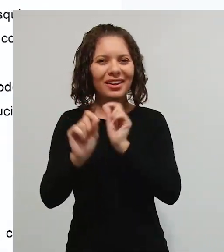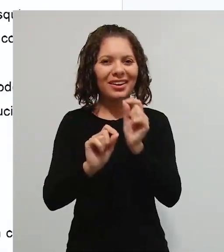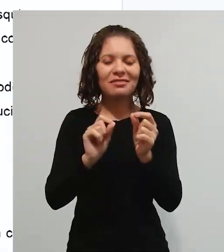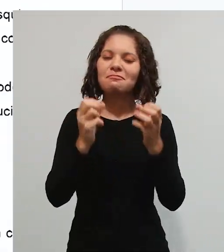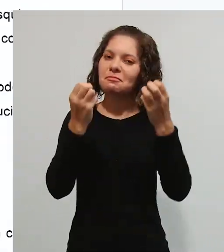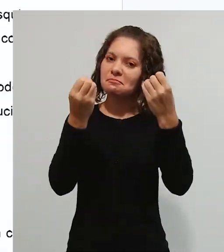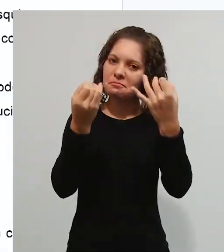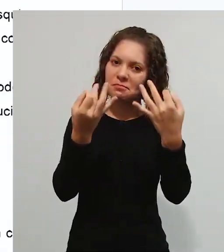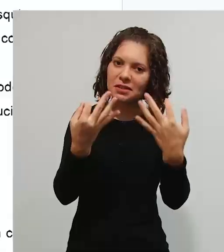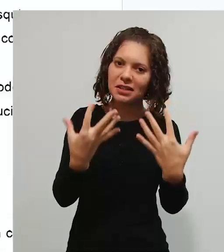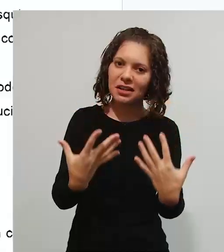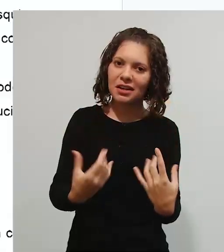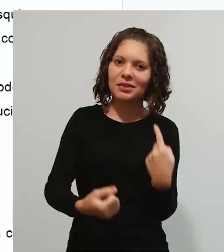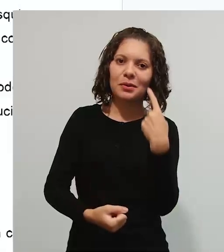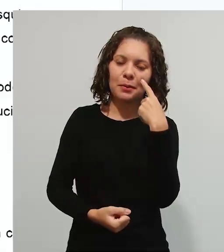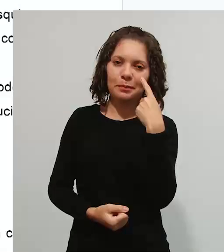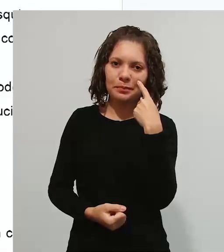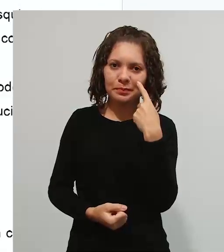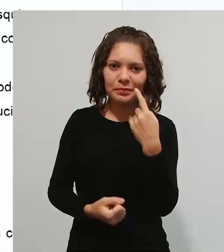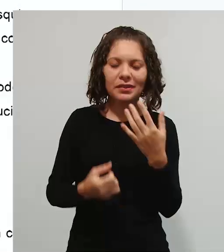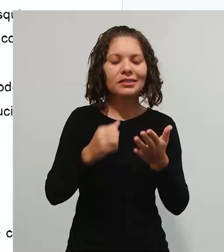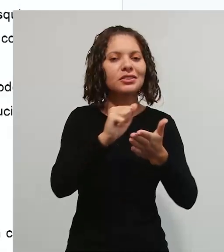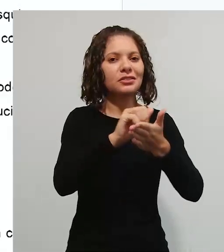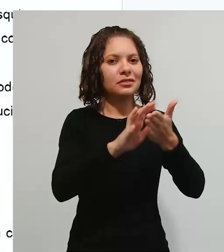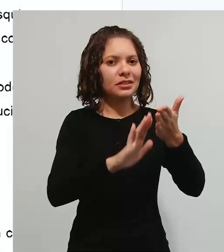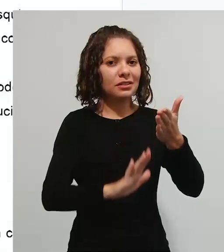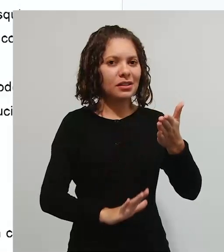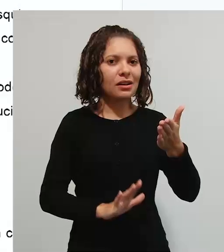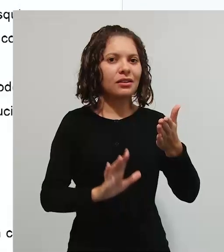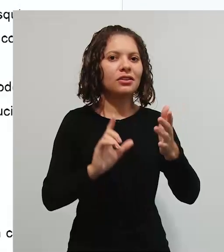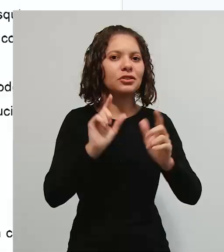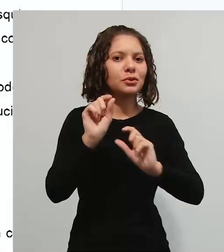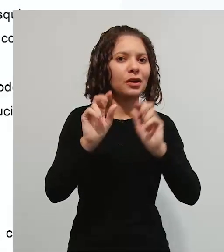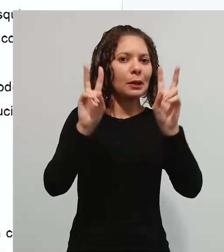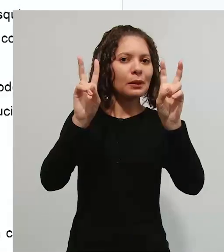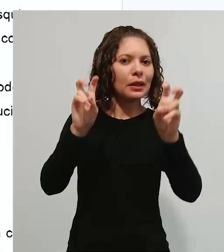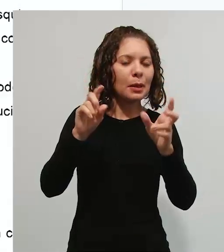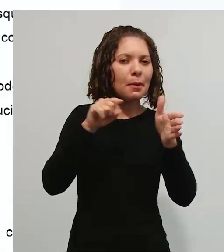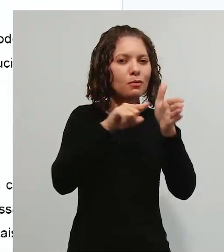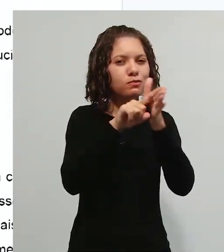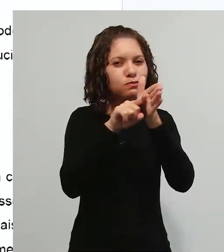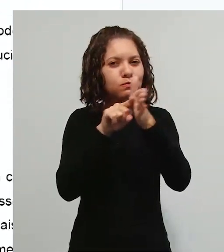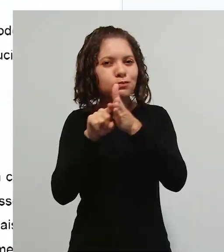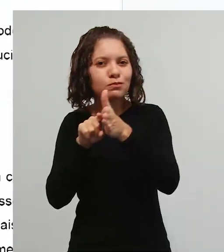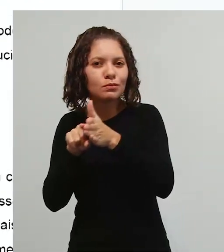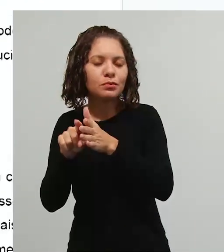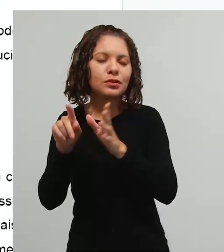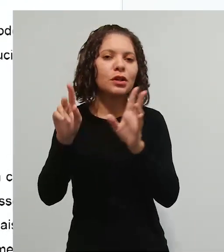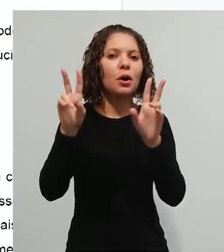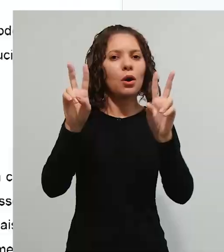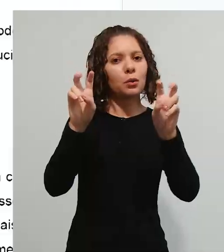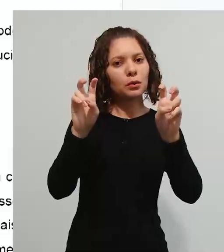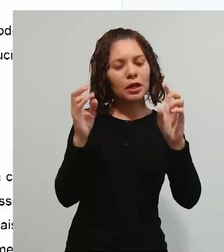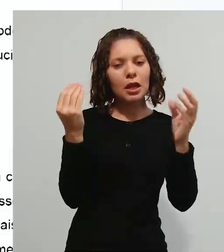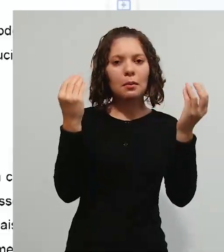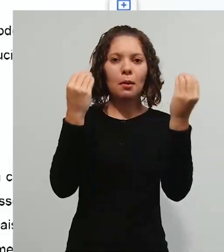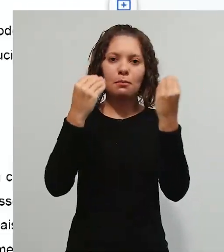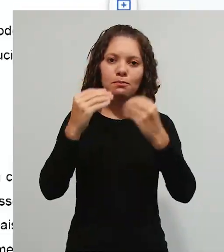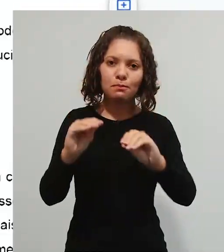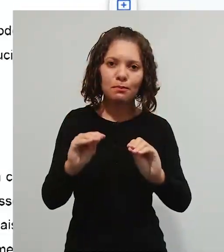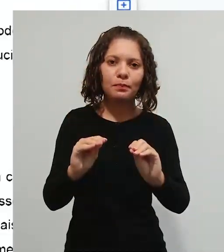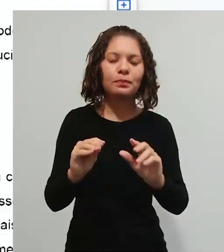serem desenvolvidas estão no eixo pesquisa, o tema que foi colocado, qual que é a perspectiva